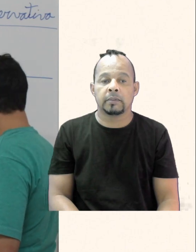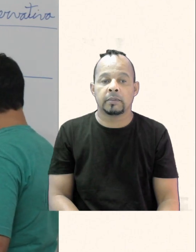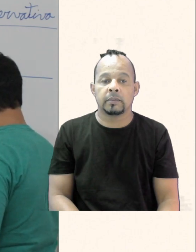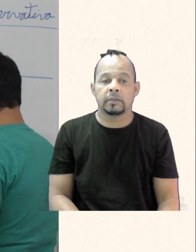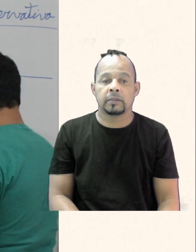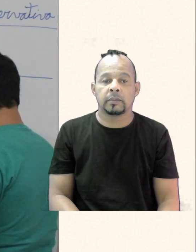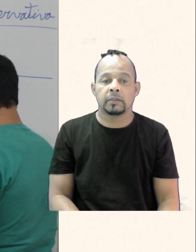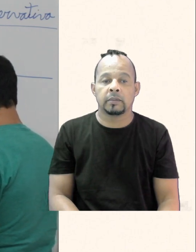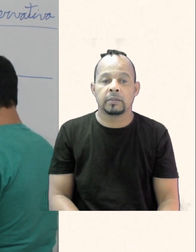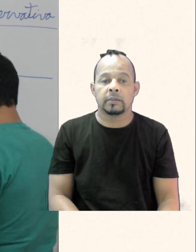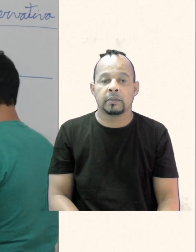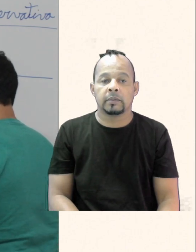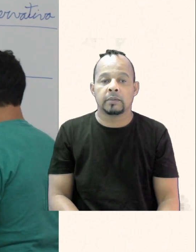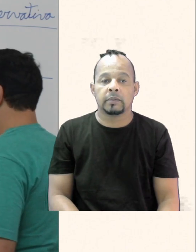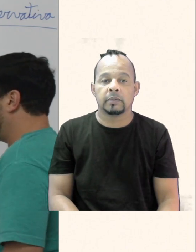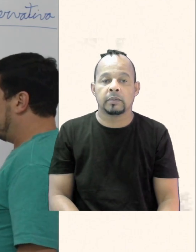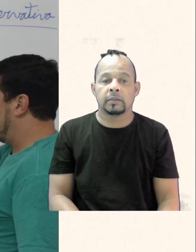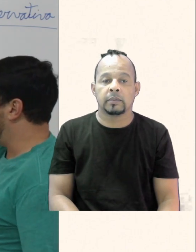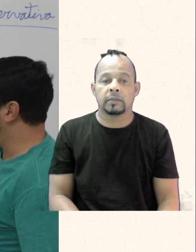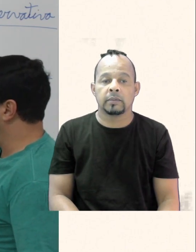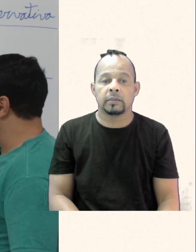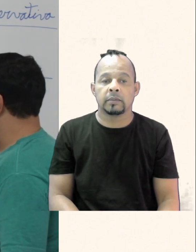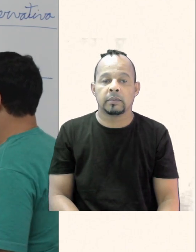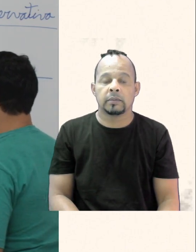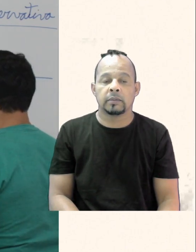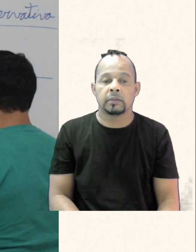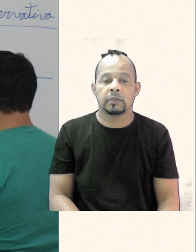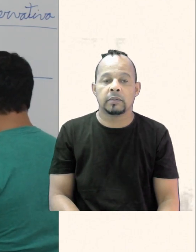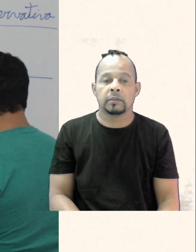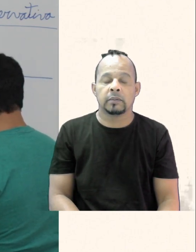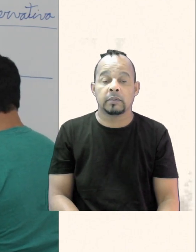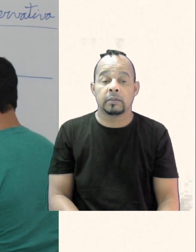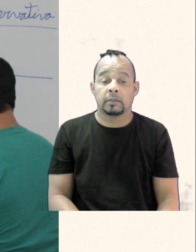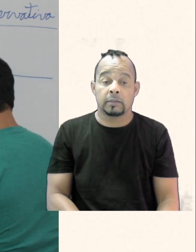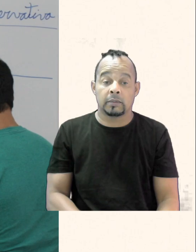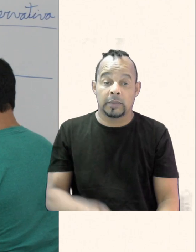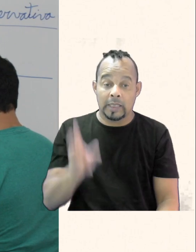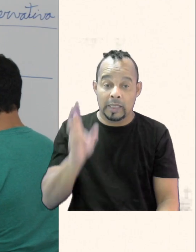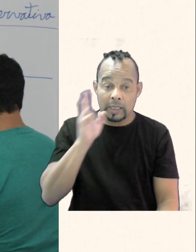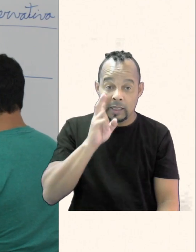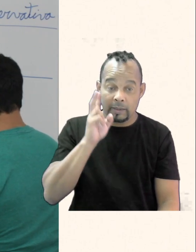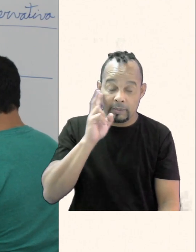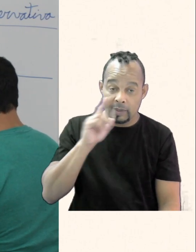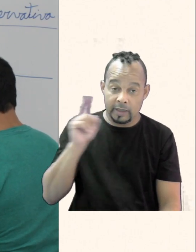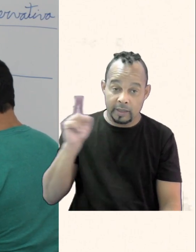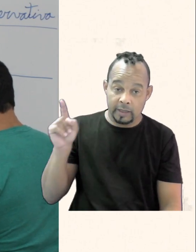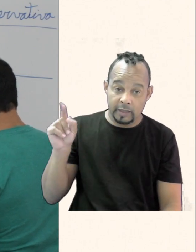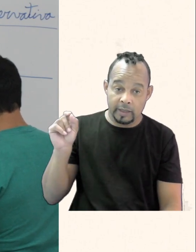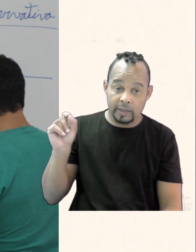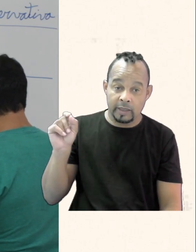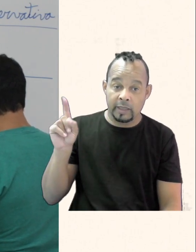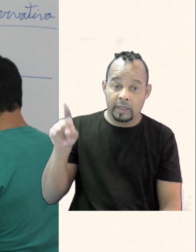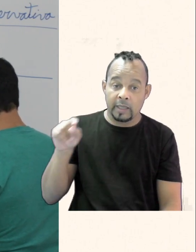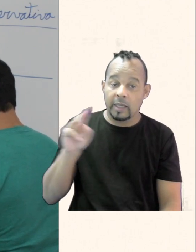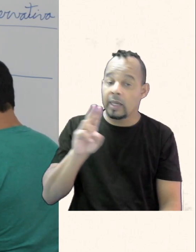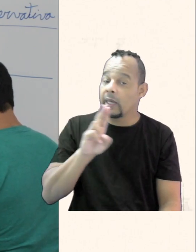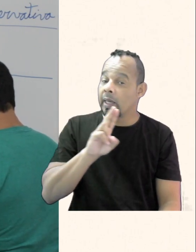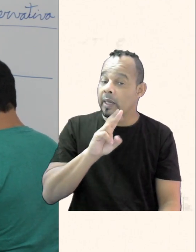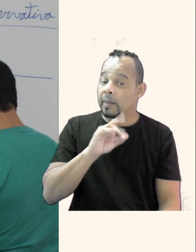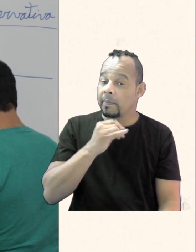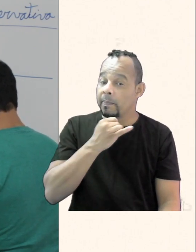dr igual, essa eu vou trocar os limites de integração, vai ficar menos a integral